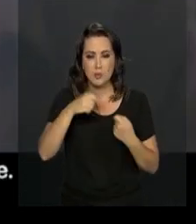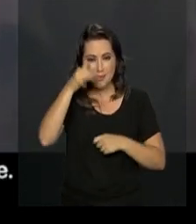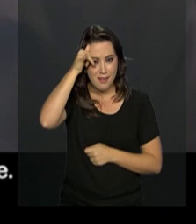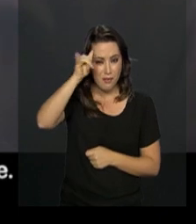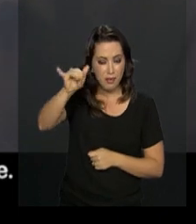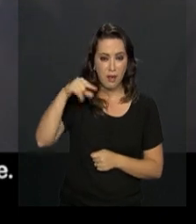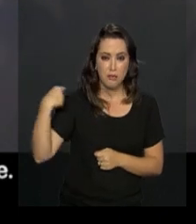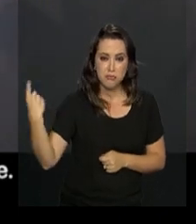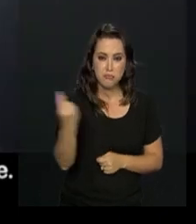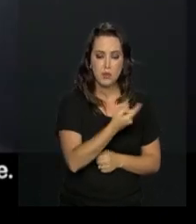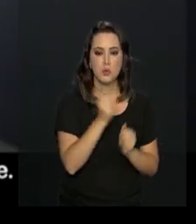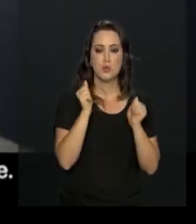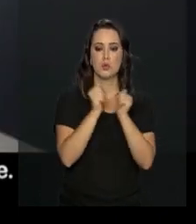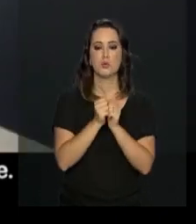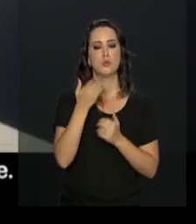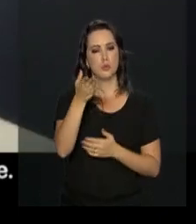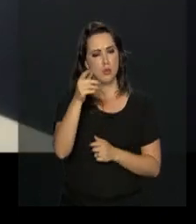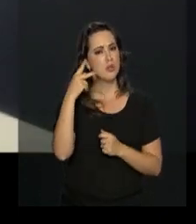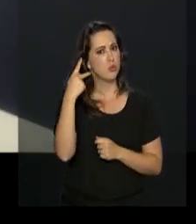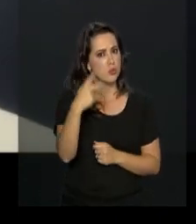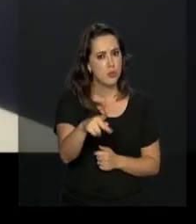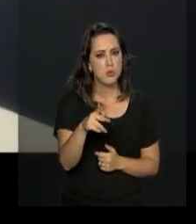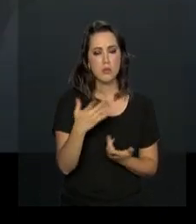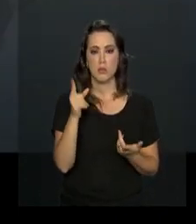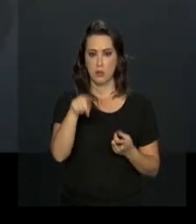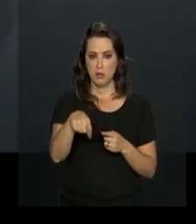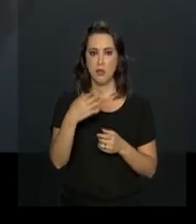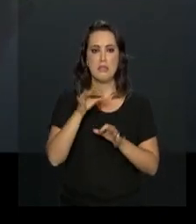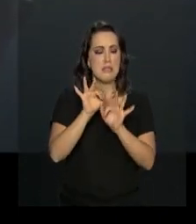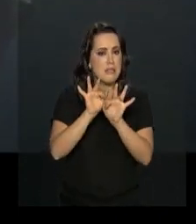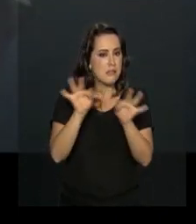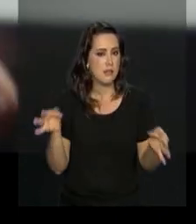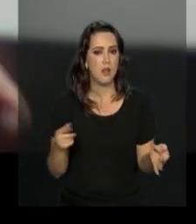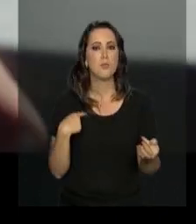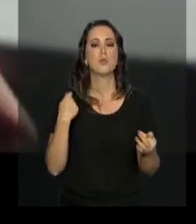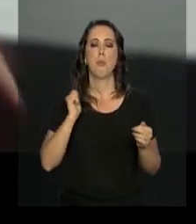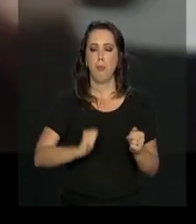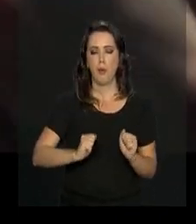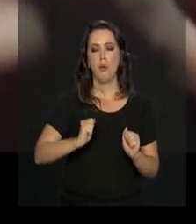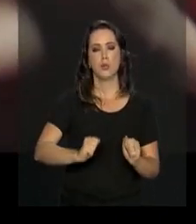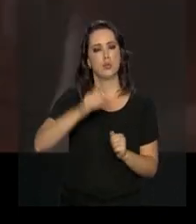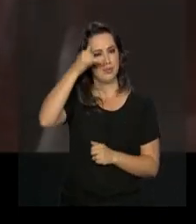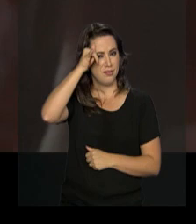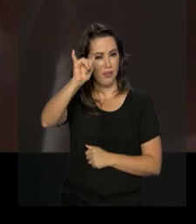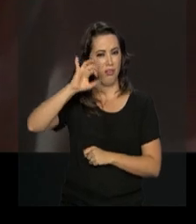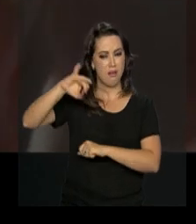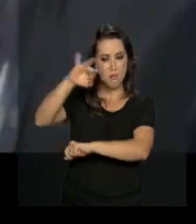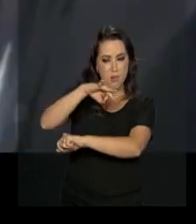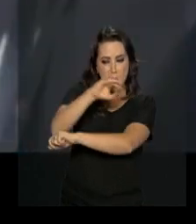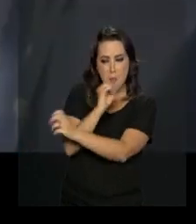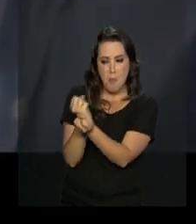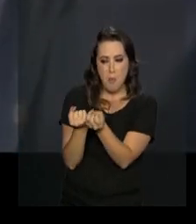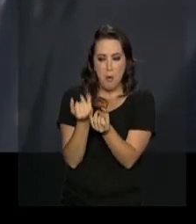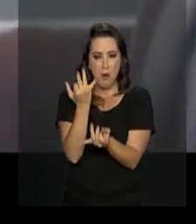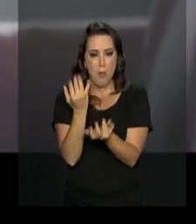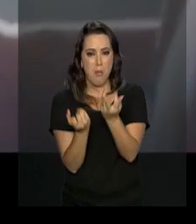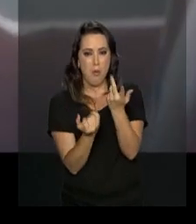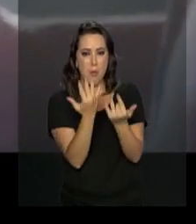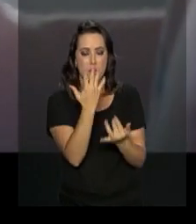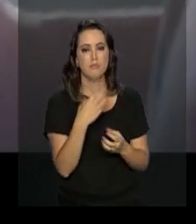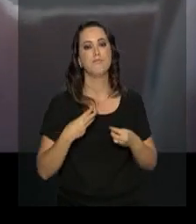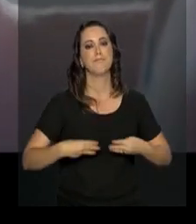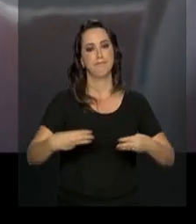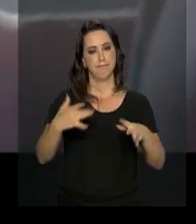também faça a sua parte com ações simples podemos combater o mosquito o